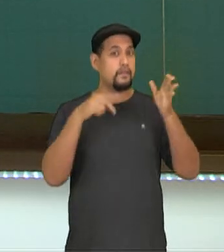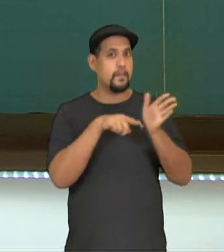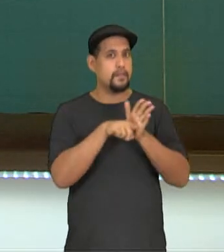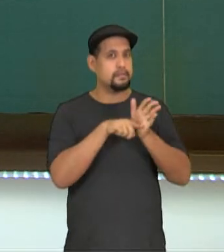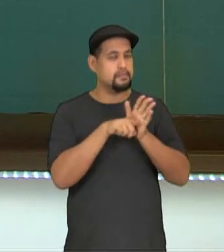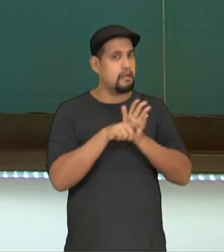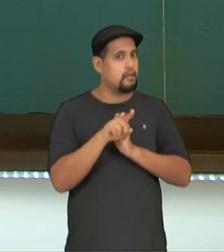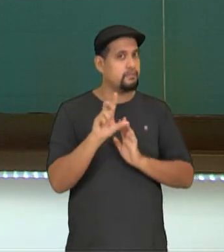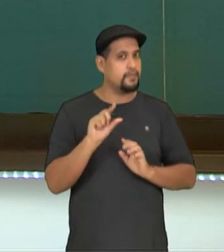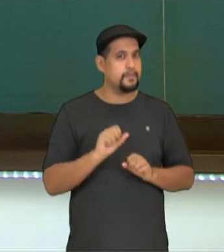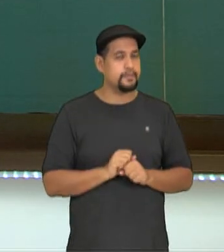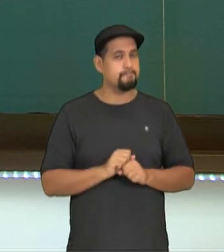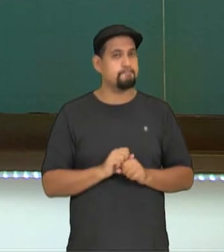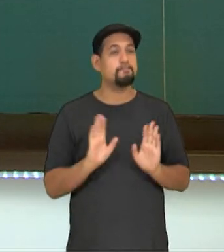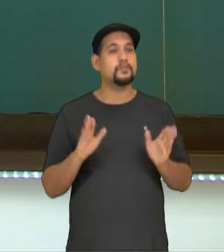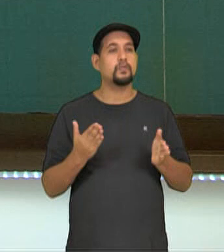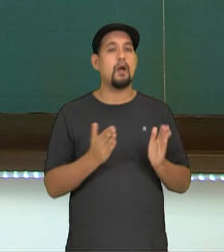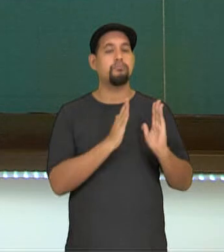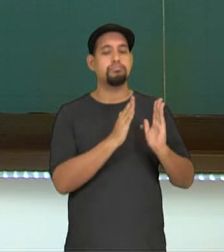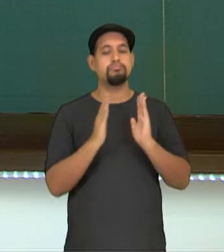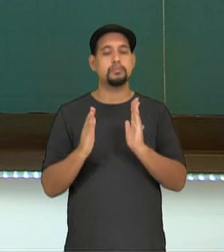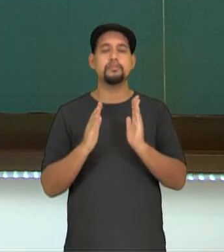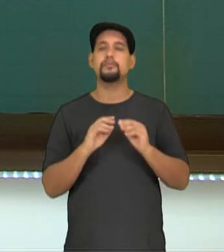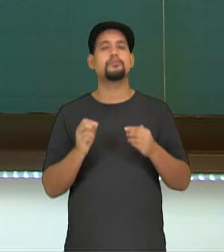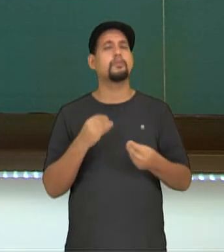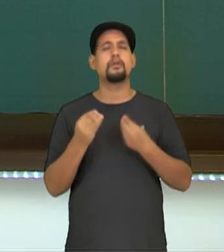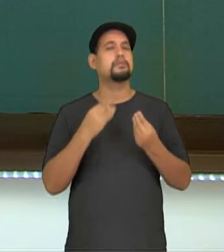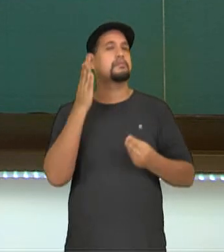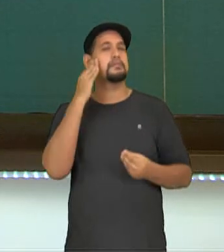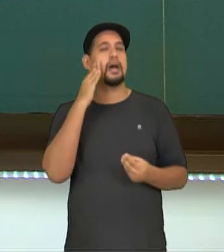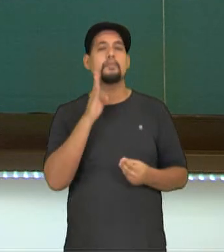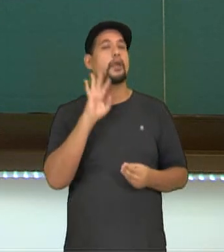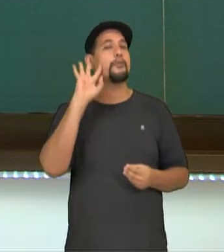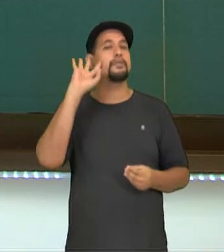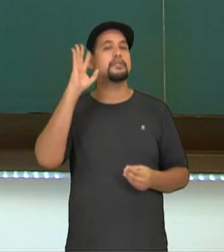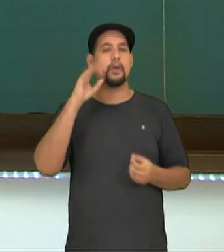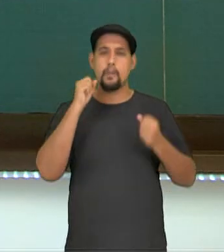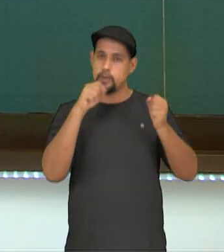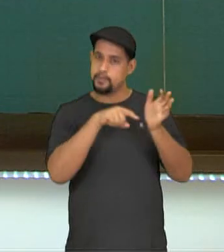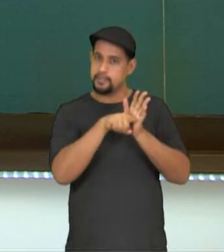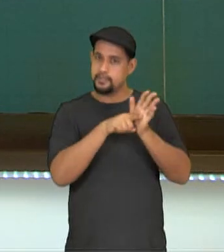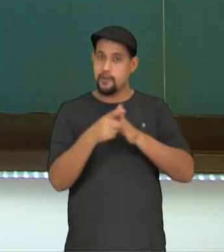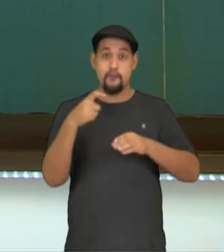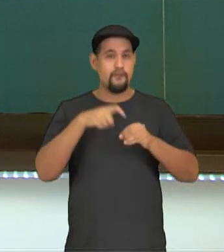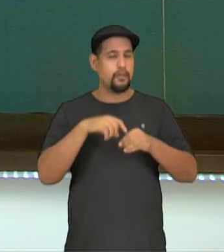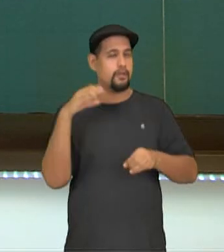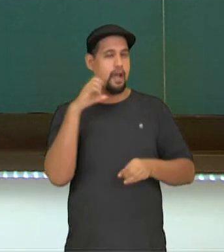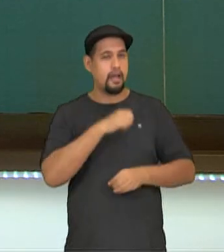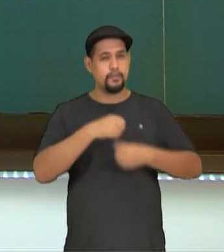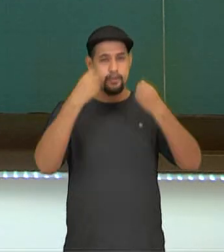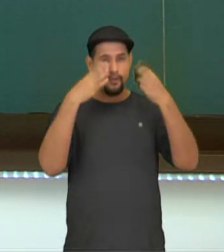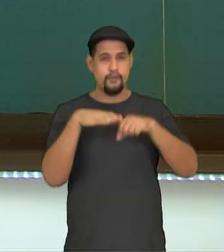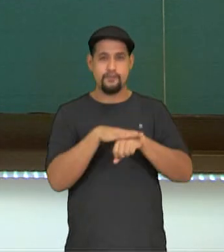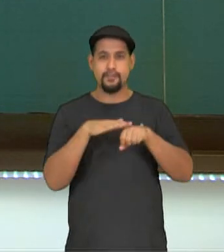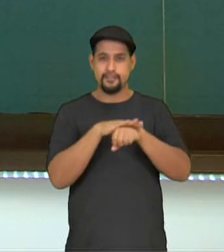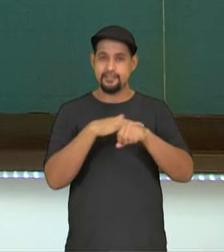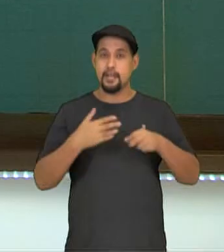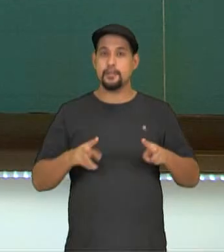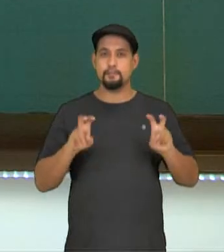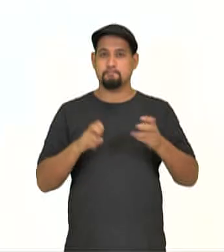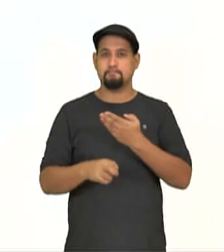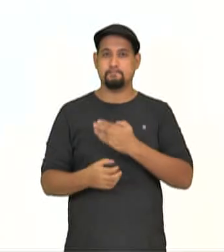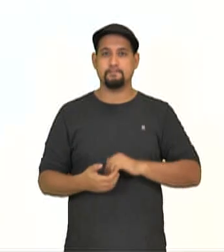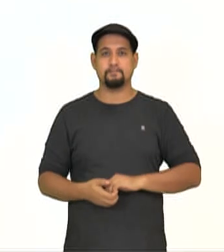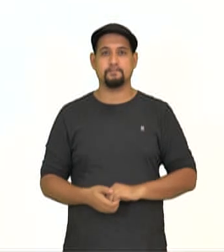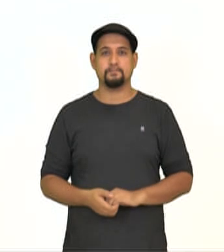mais um pouquinho? Então, qual foi esse período literário? O que a gente sabe? Pode pesquisar sobre ele. Eu volto já para conversarmos sobre essa